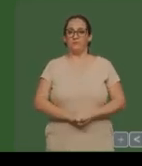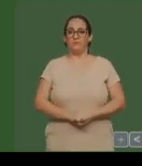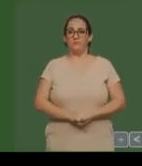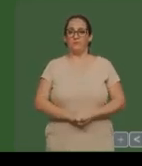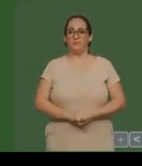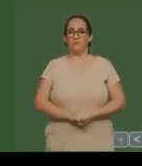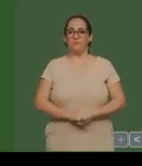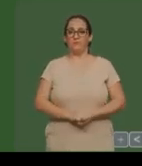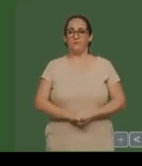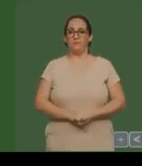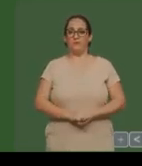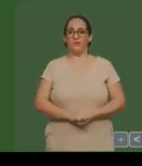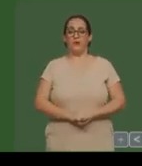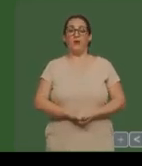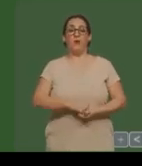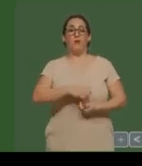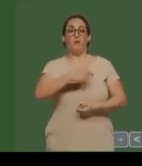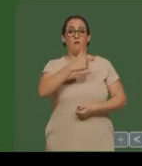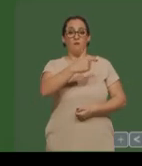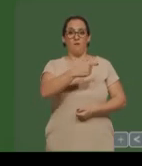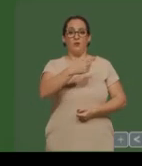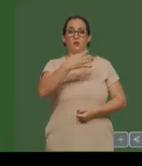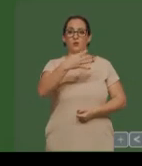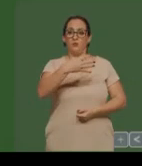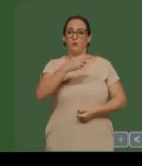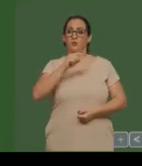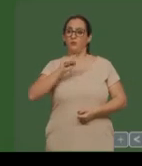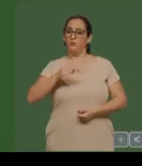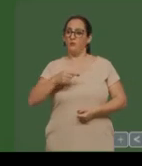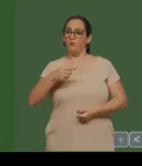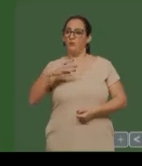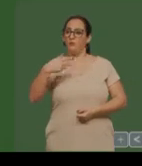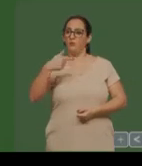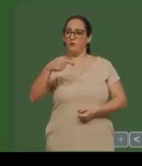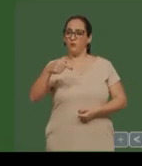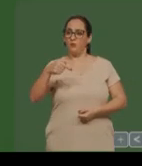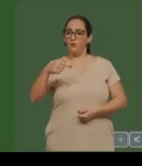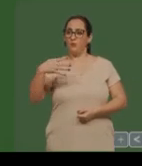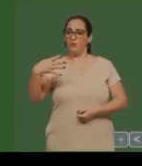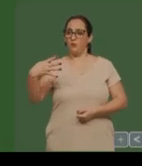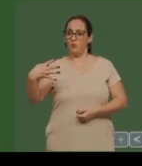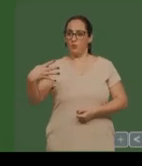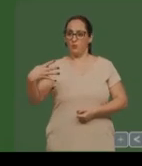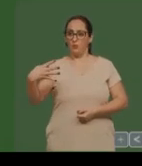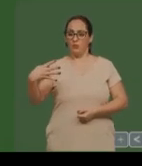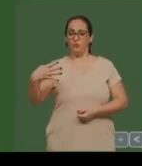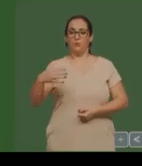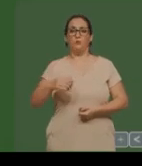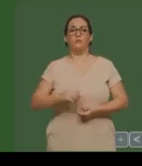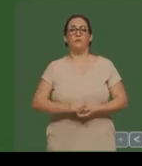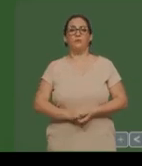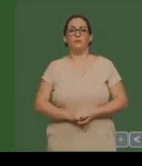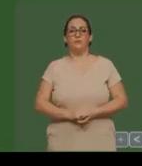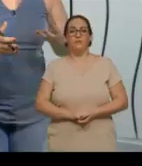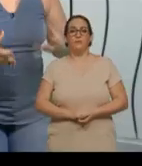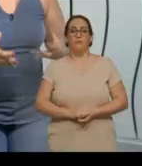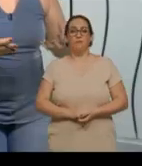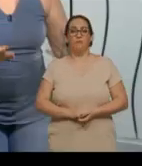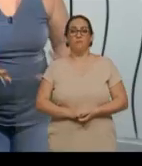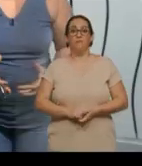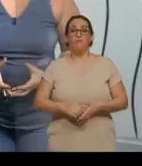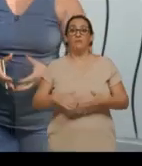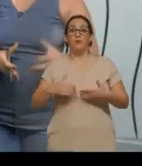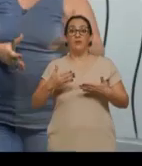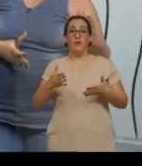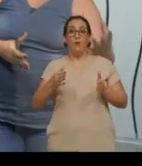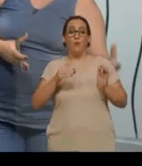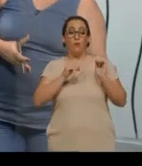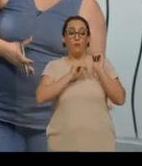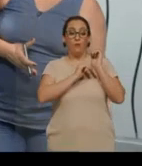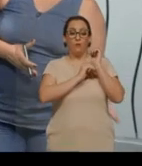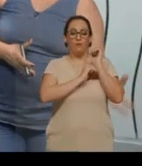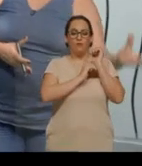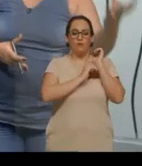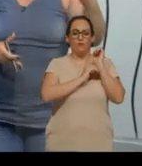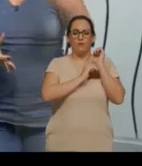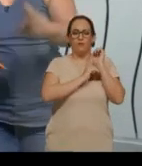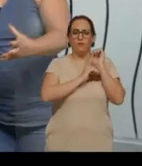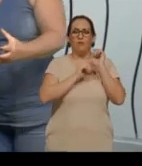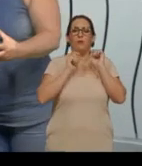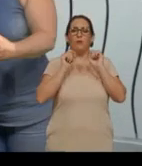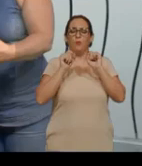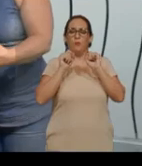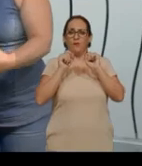Somando, eu tenho 24 inteiros e 74 centésimos. Então, o grande segredo, tanto na